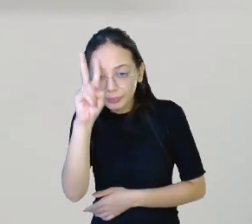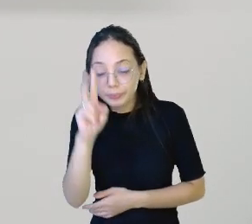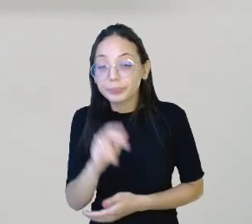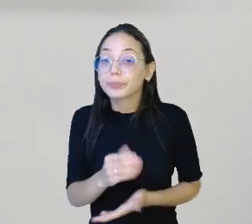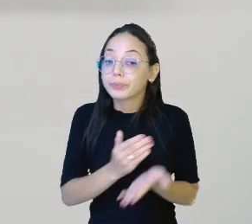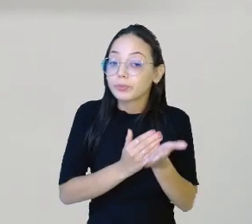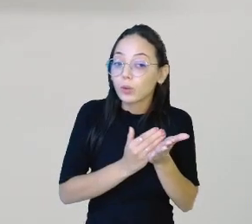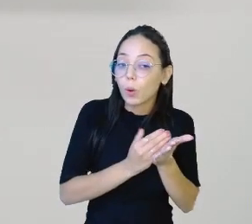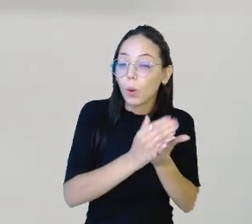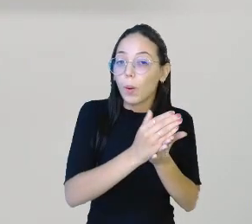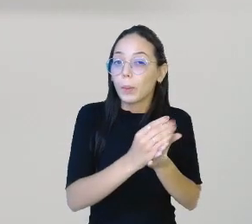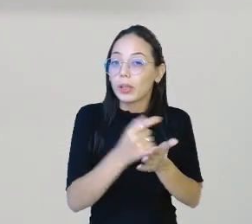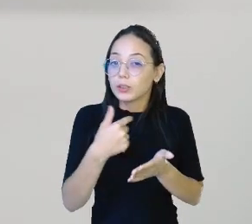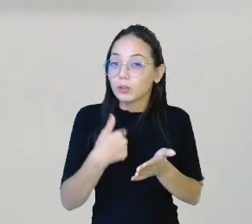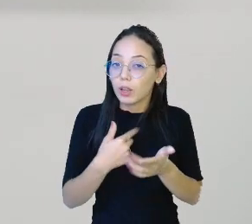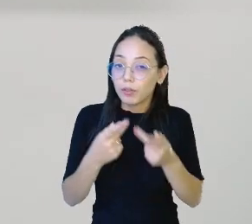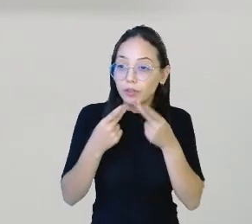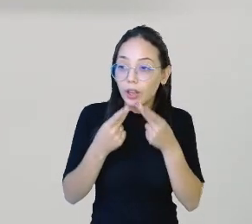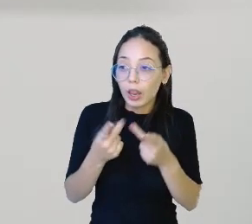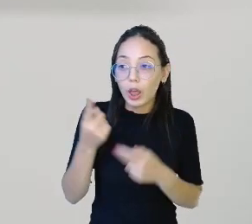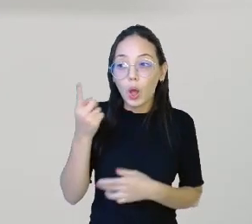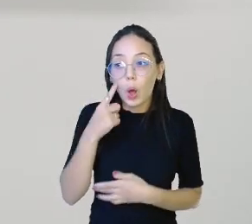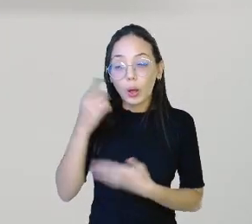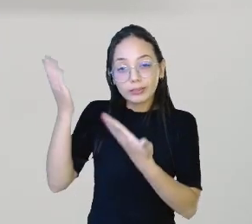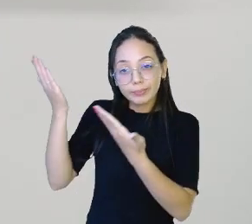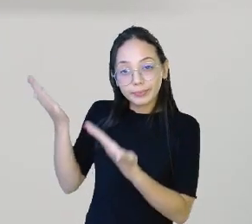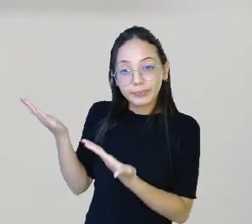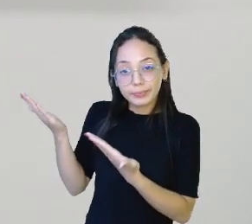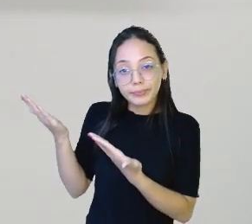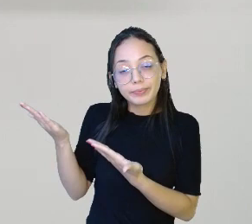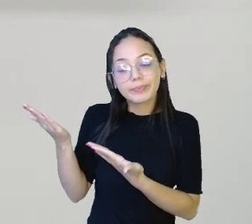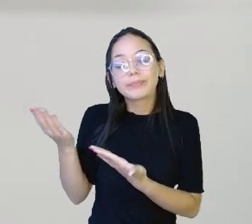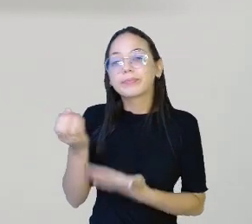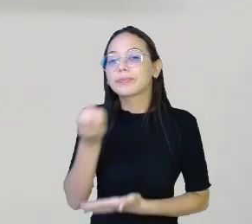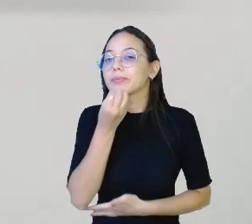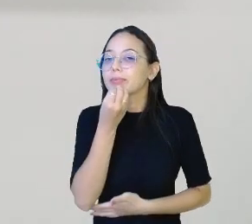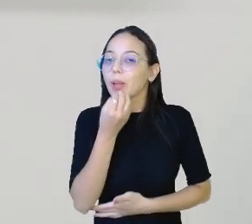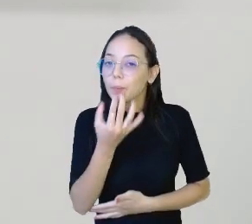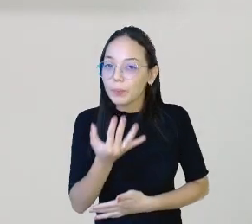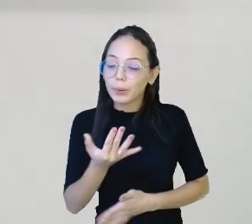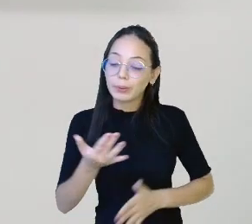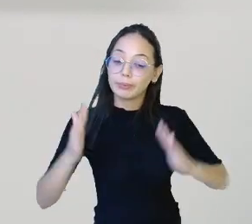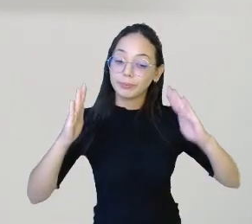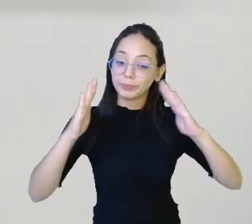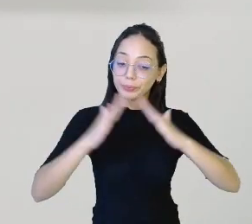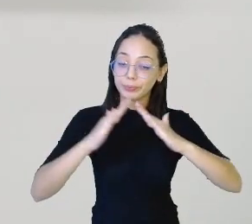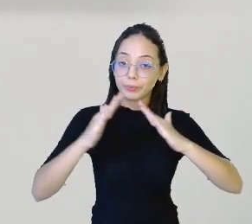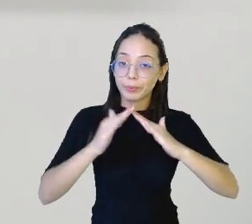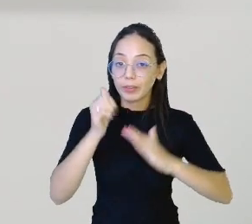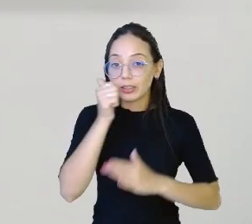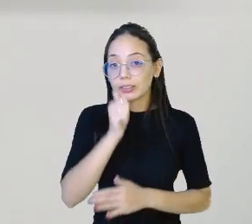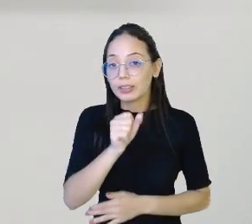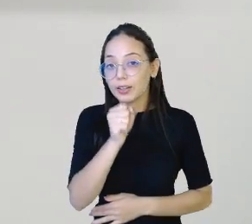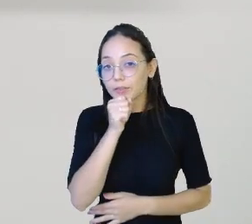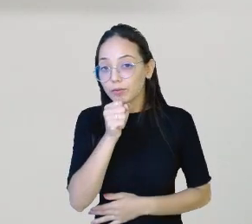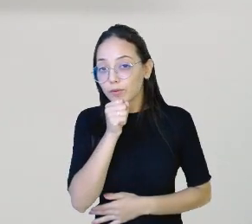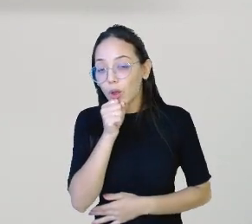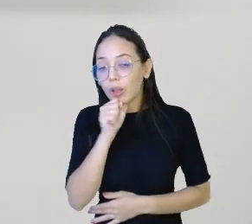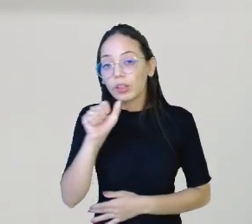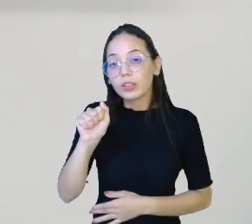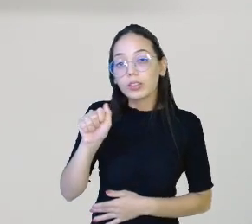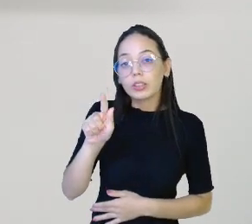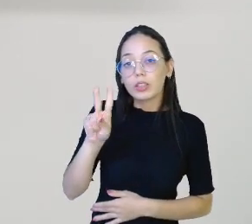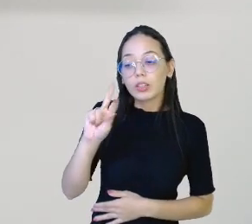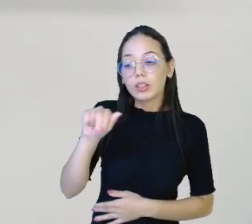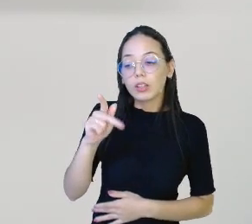Logo no início, quando eu comecei, eu falei onde é que se passava. Muito bem, na casa da avó de Alvinho. E eu ainda